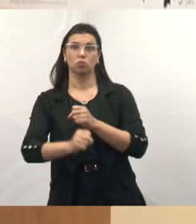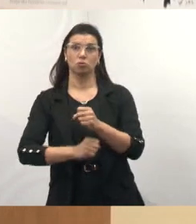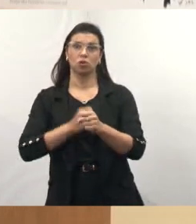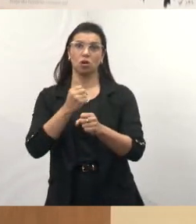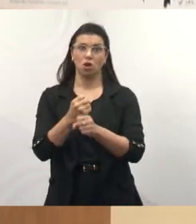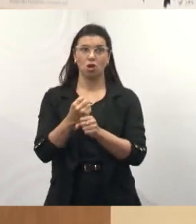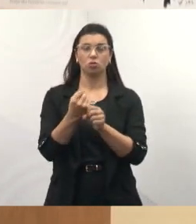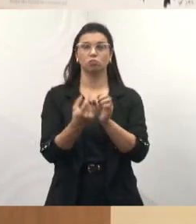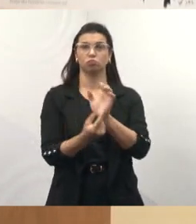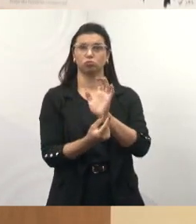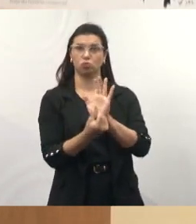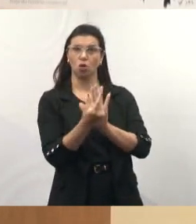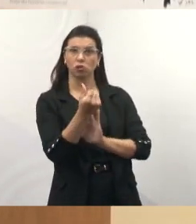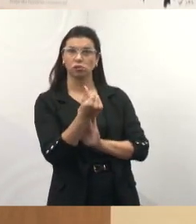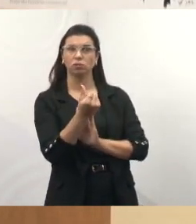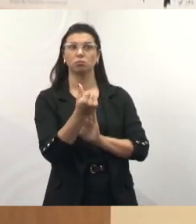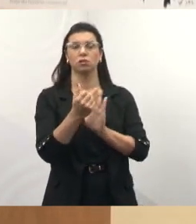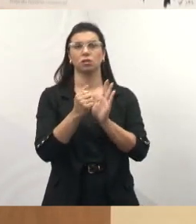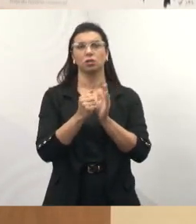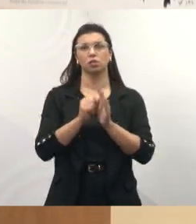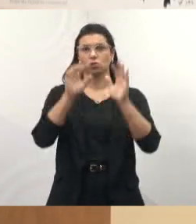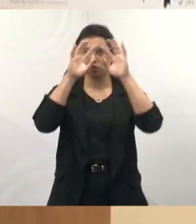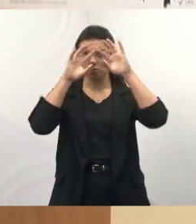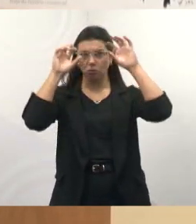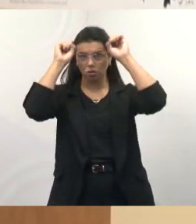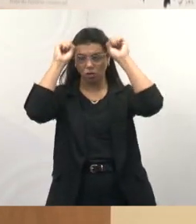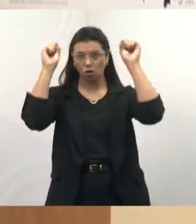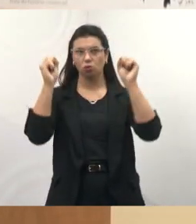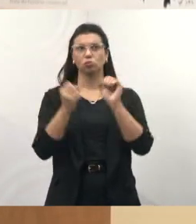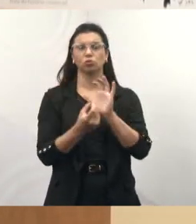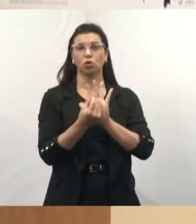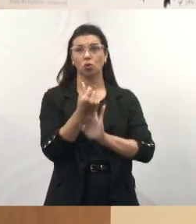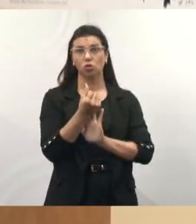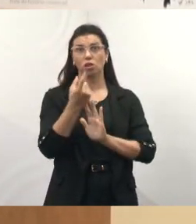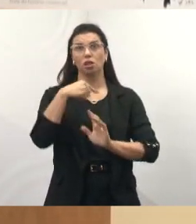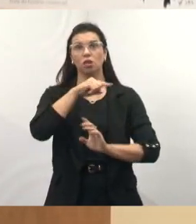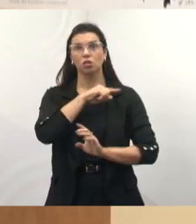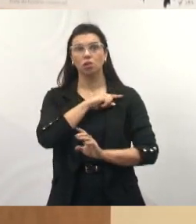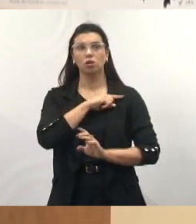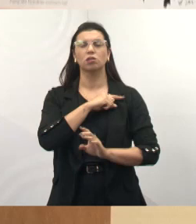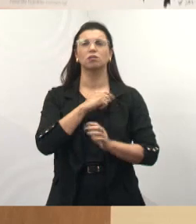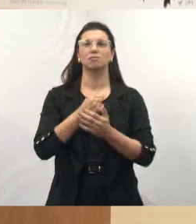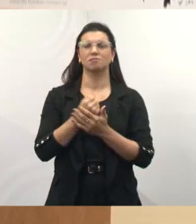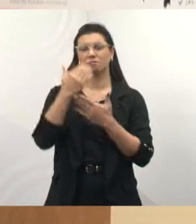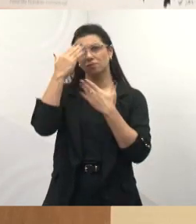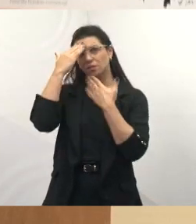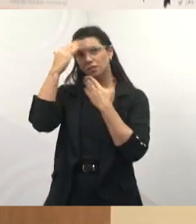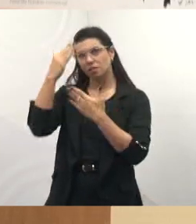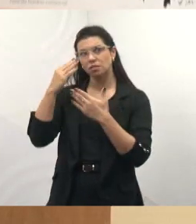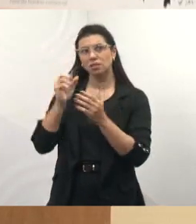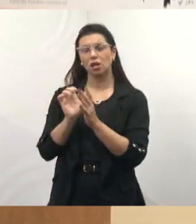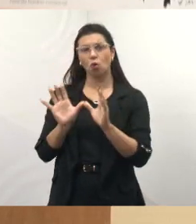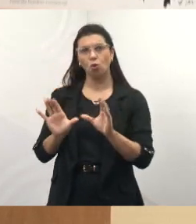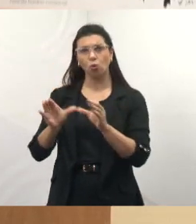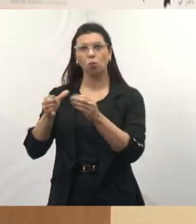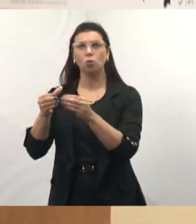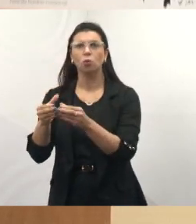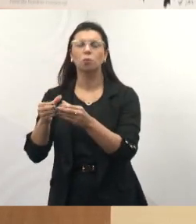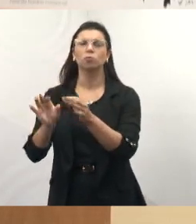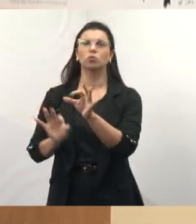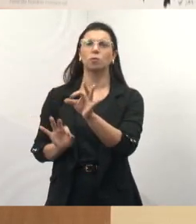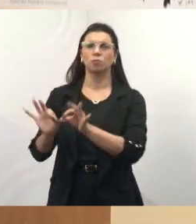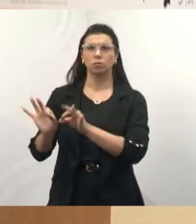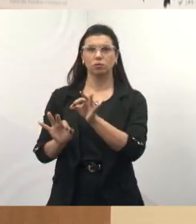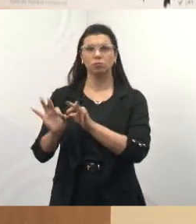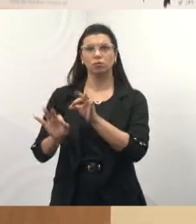parecer favorável do Tribunal de Contas pela aprovação, se deve muito à equipe competente da Secretaria de Governo e Planejamento, liderada